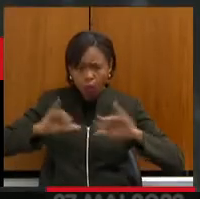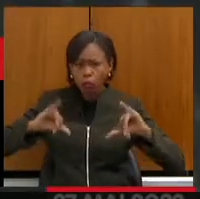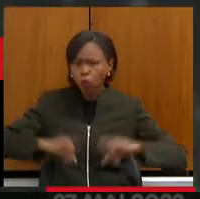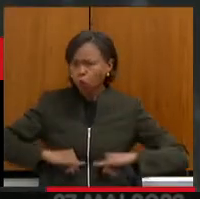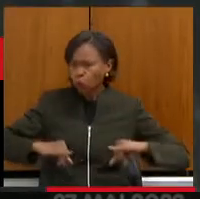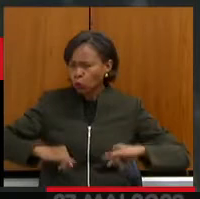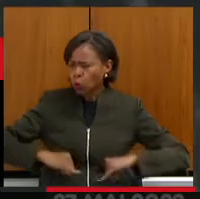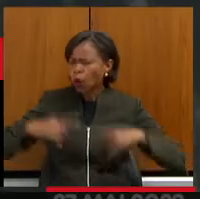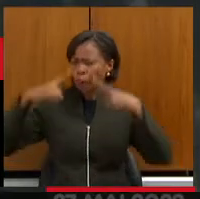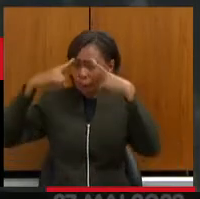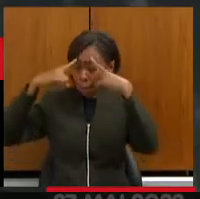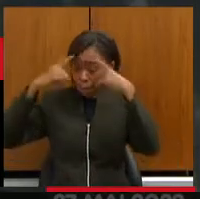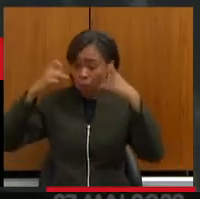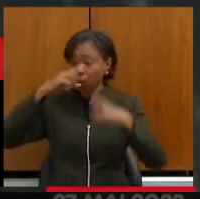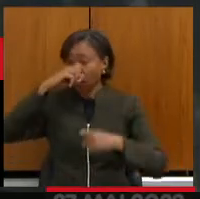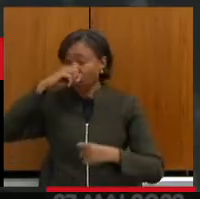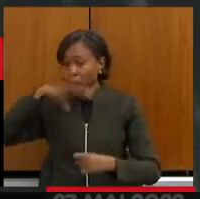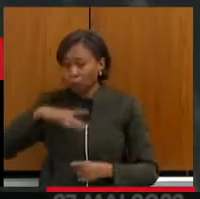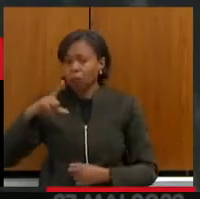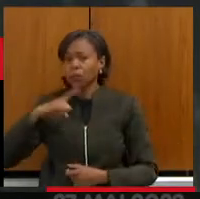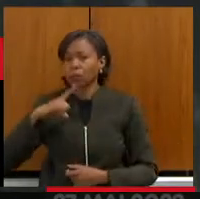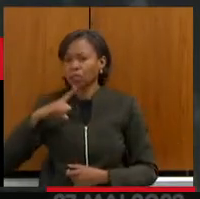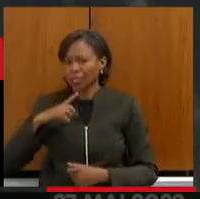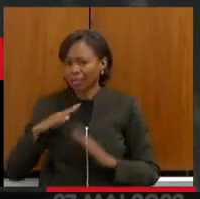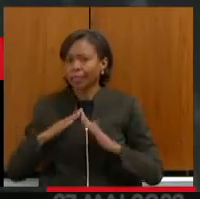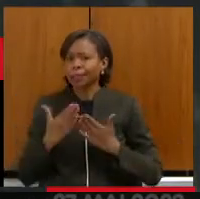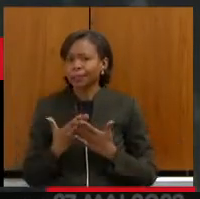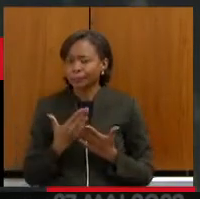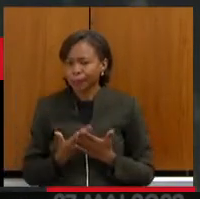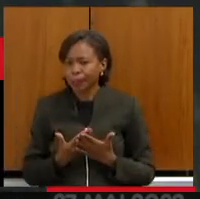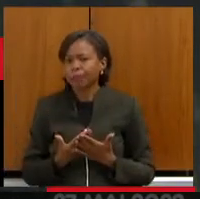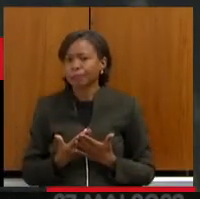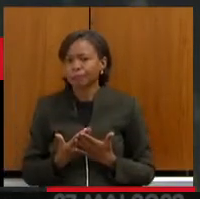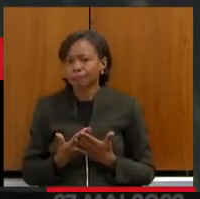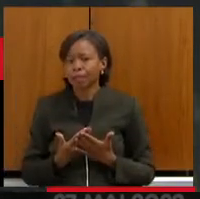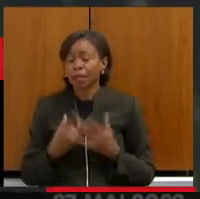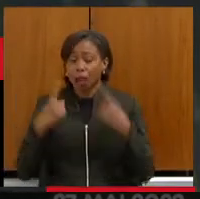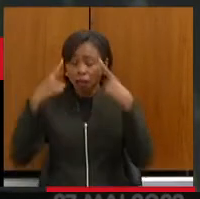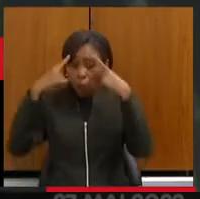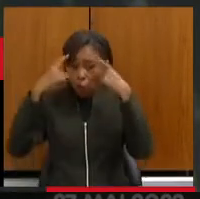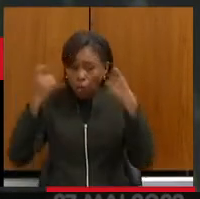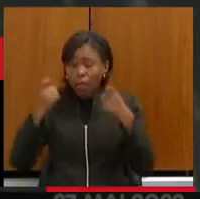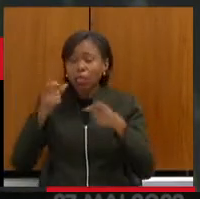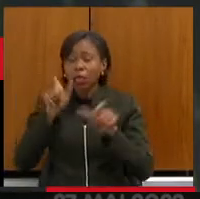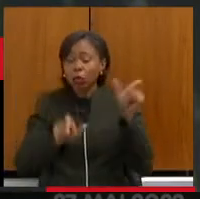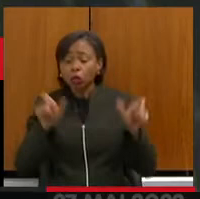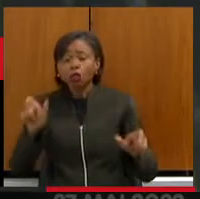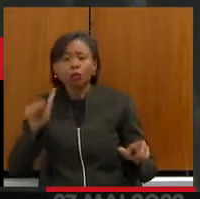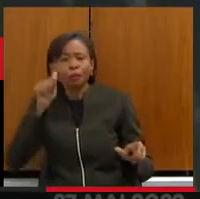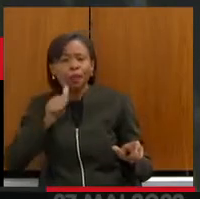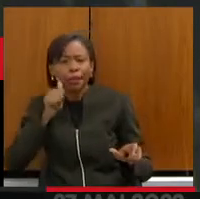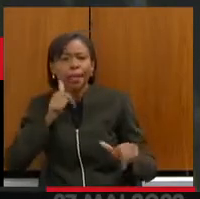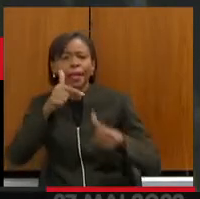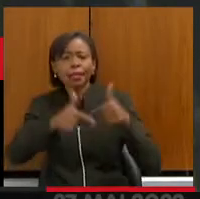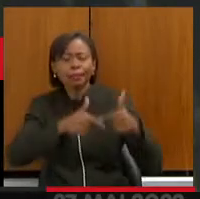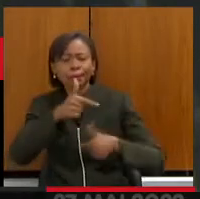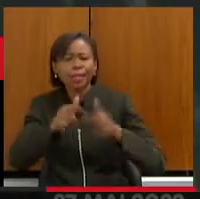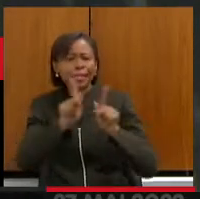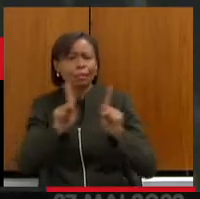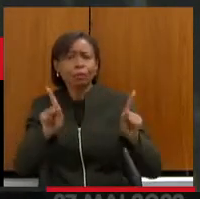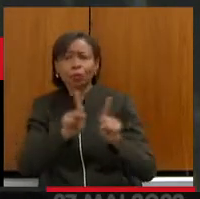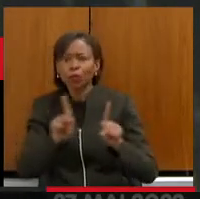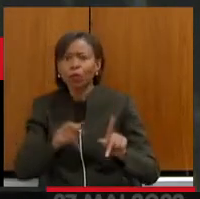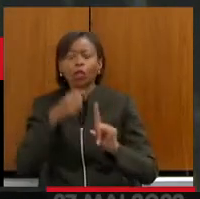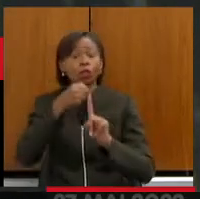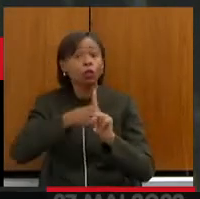não sofremos violências na escola Nossa nós sofremos violências como mulheres professoras Trabalhadores em educação que